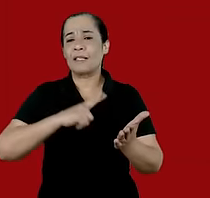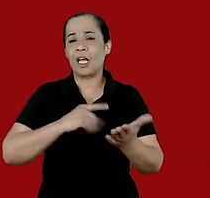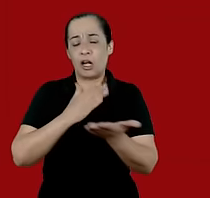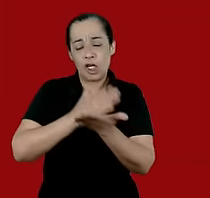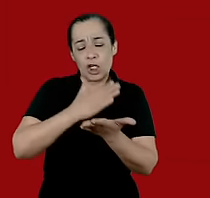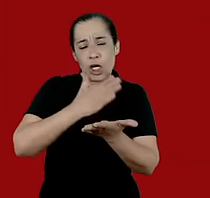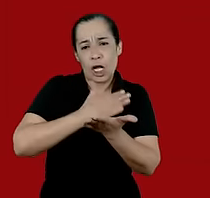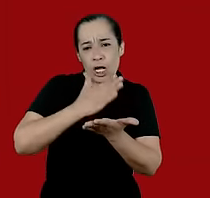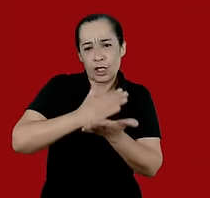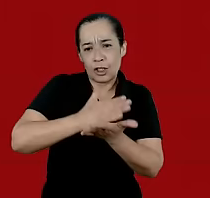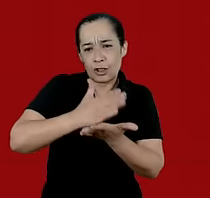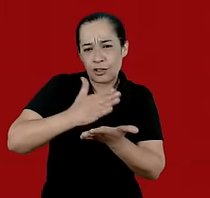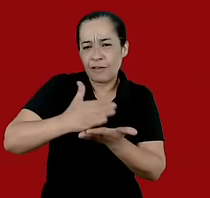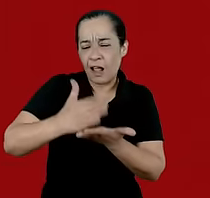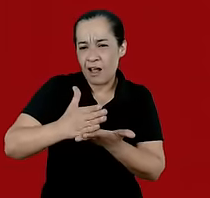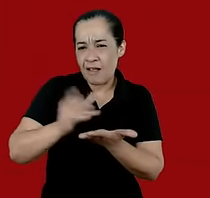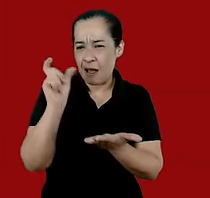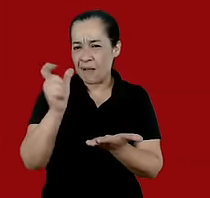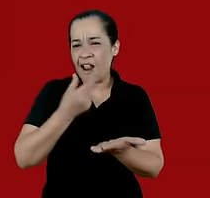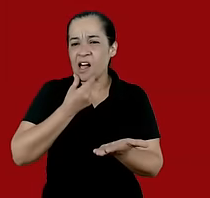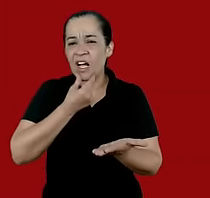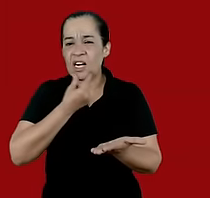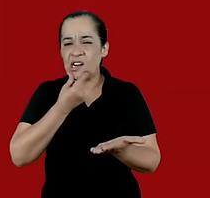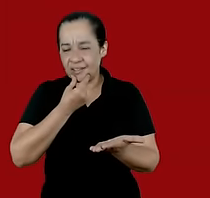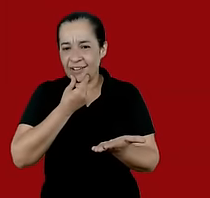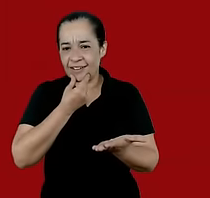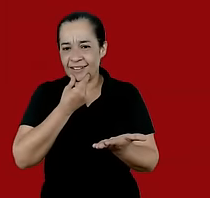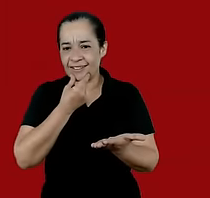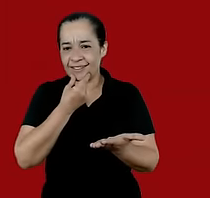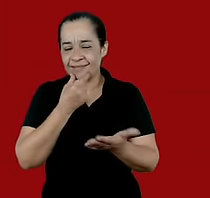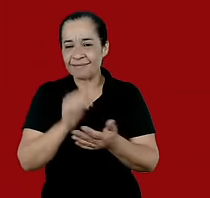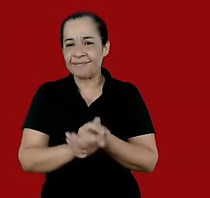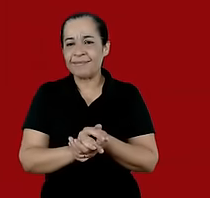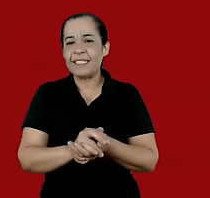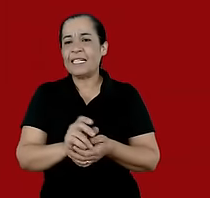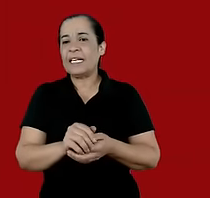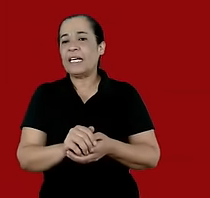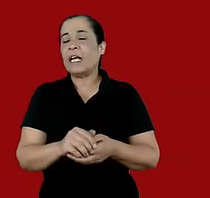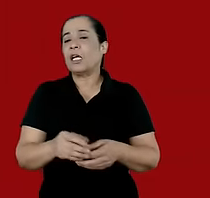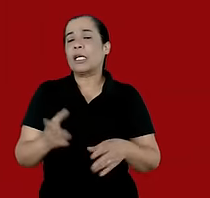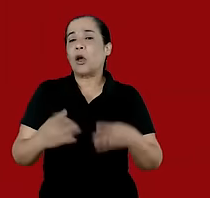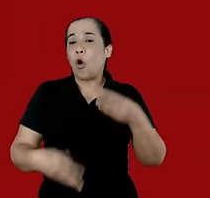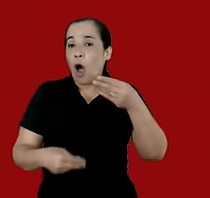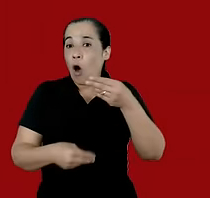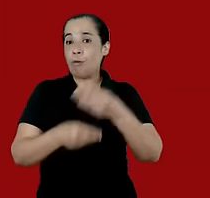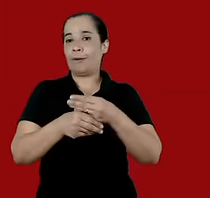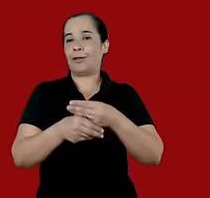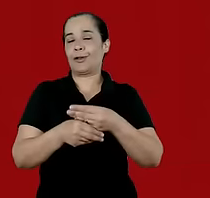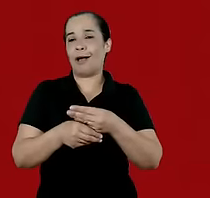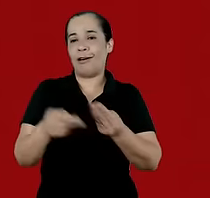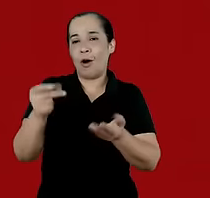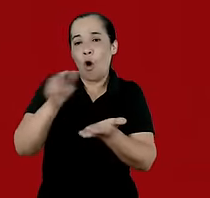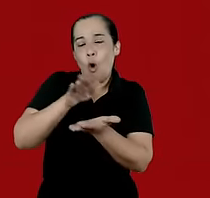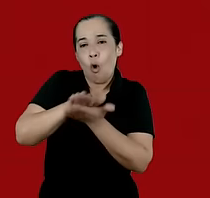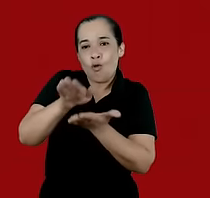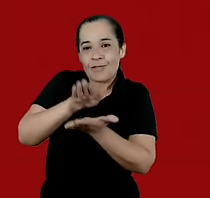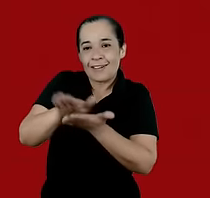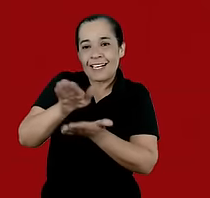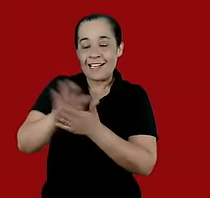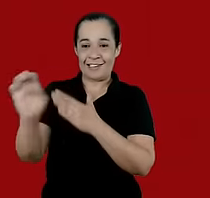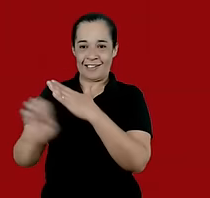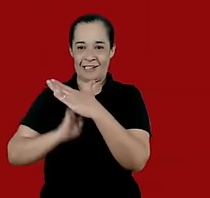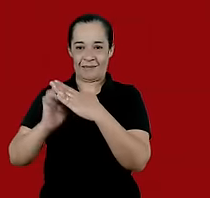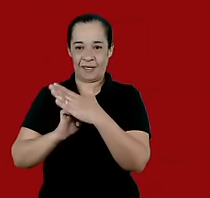chama de Near shoring e Global near shoring friend shoring que na verdade tá adicionando o custo à empresas então do lado do ponto de vista das empresas a gente